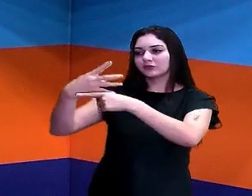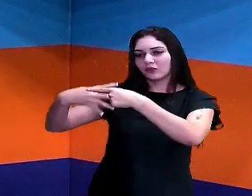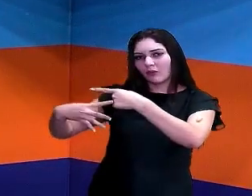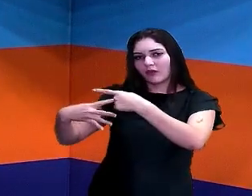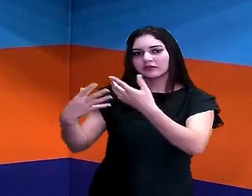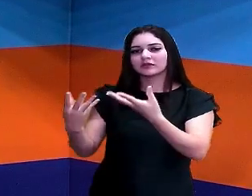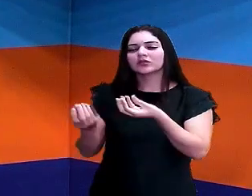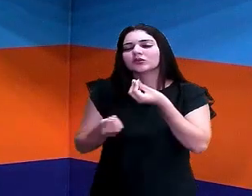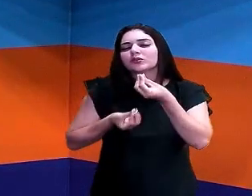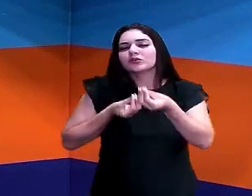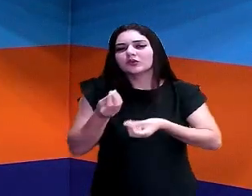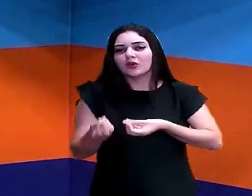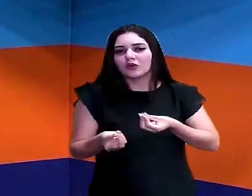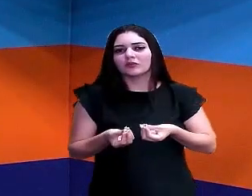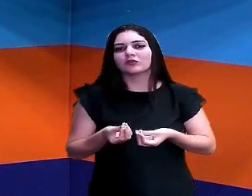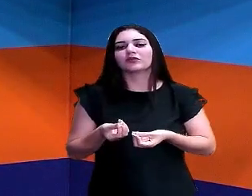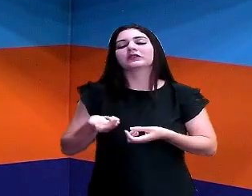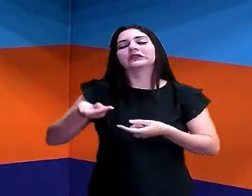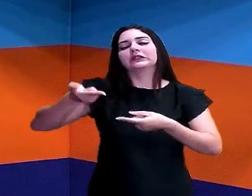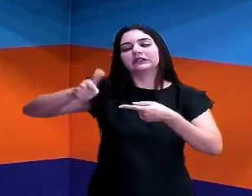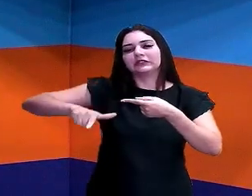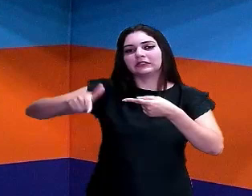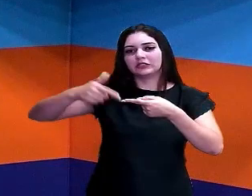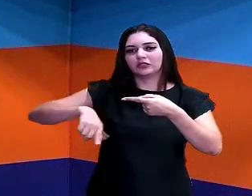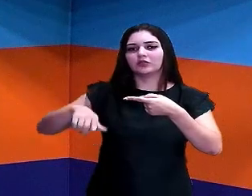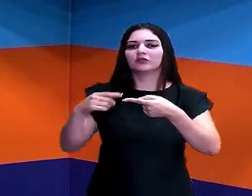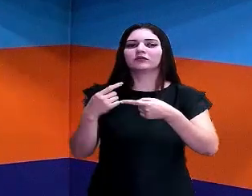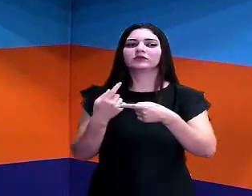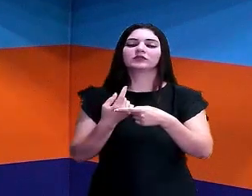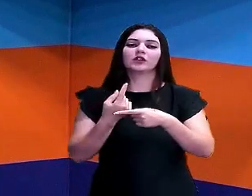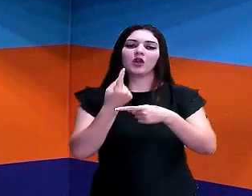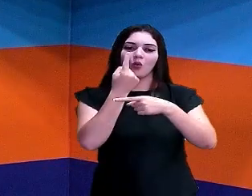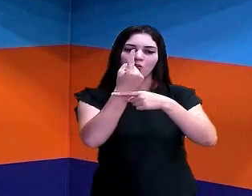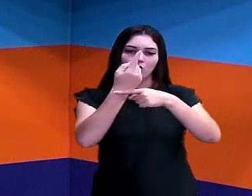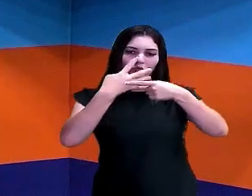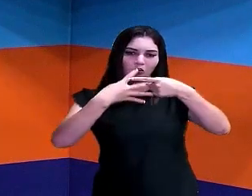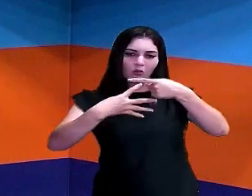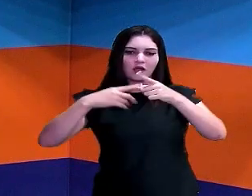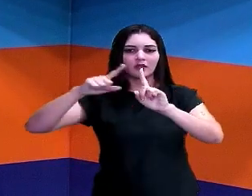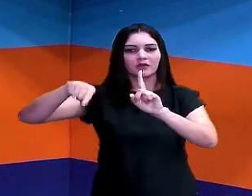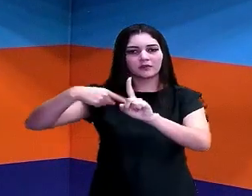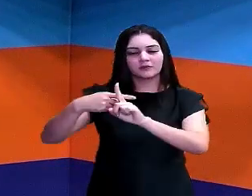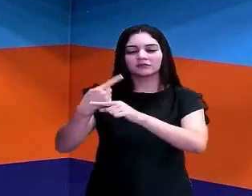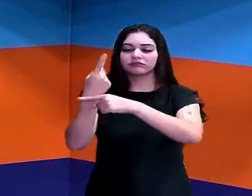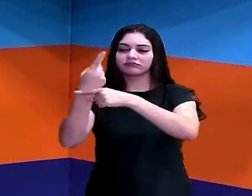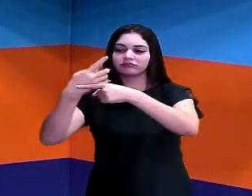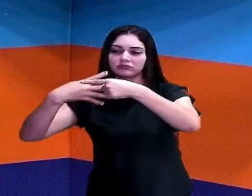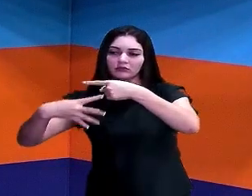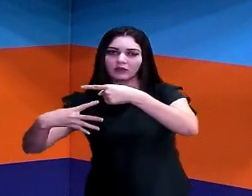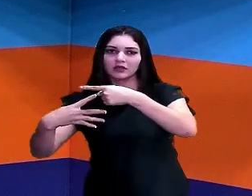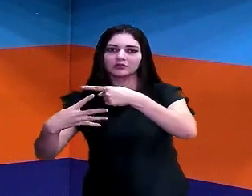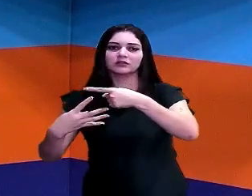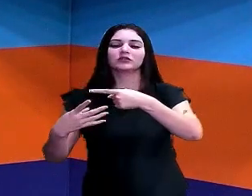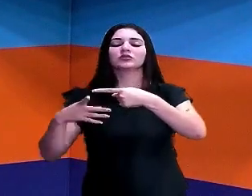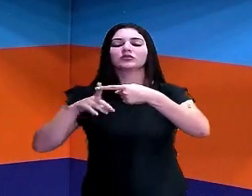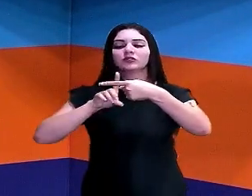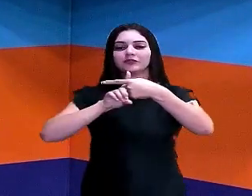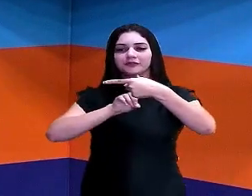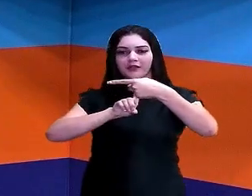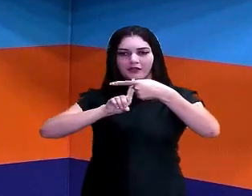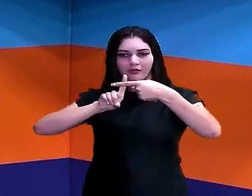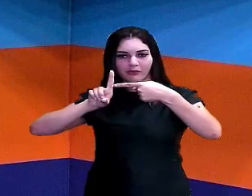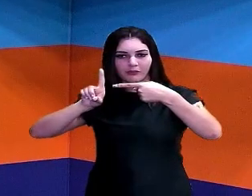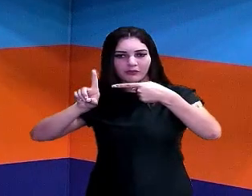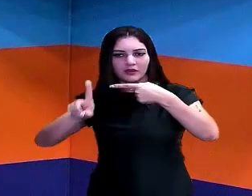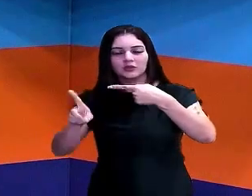professora, mas como isso? Repete o denominador, 1/4 mais 1/4, dentro da soma de frações. Repete o denominador,